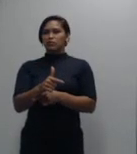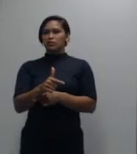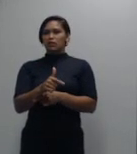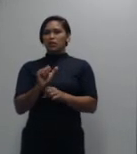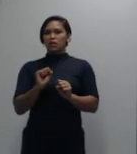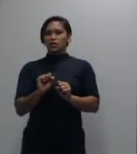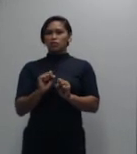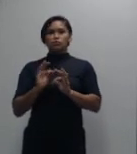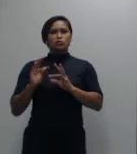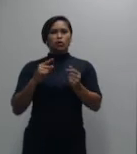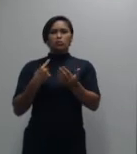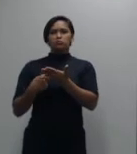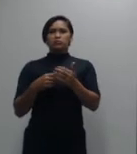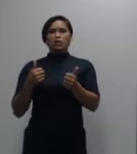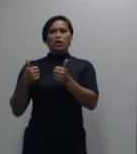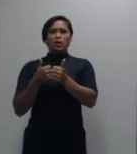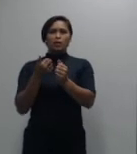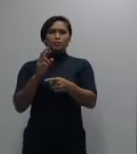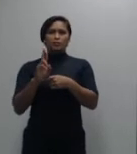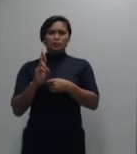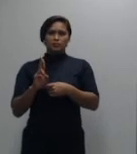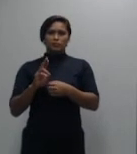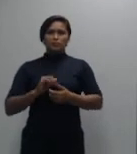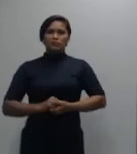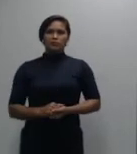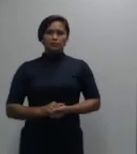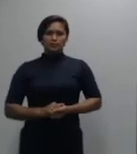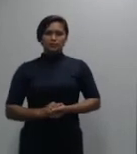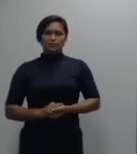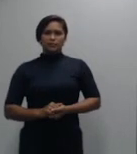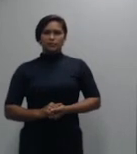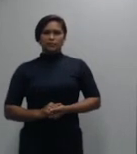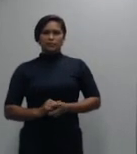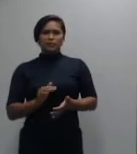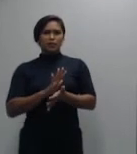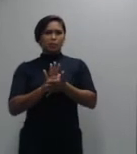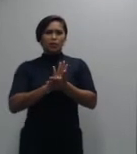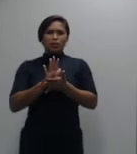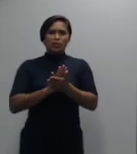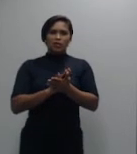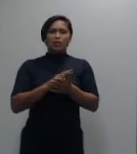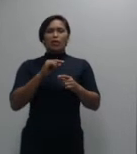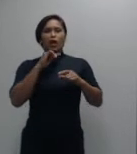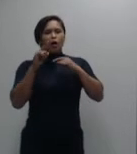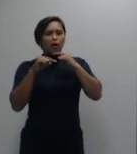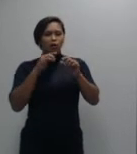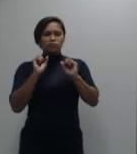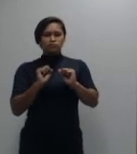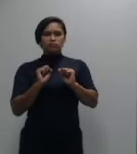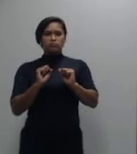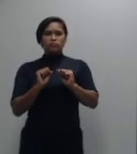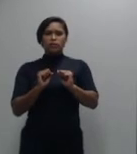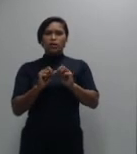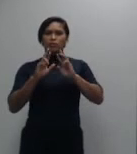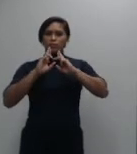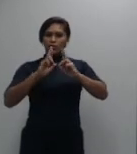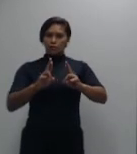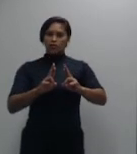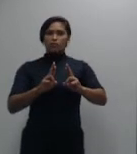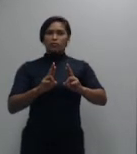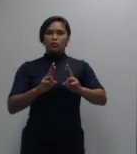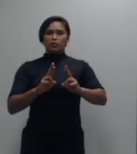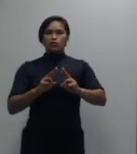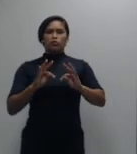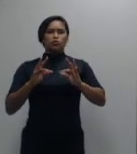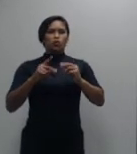todos acompanha o relator é ou não há qualquer questionamento proclama o resultado